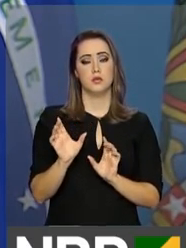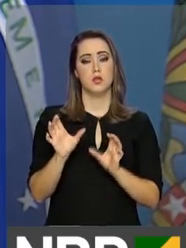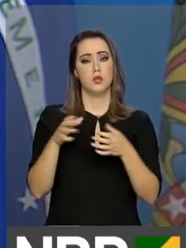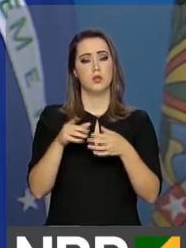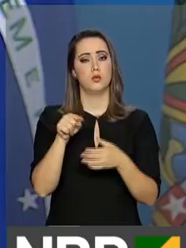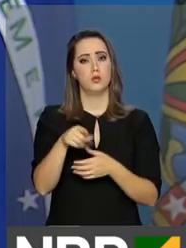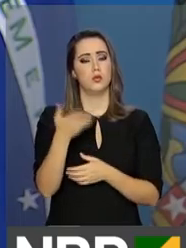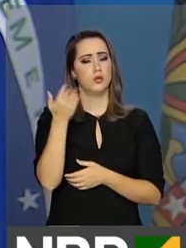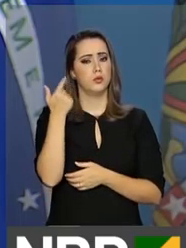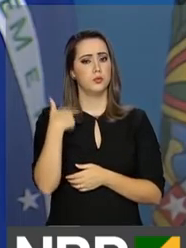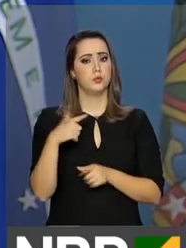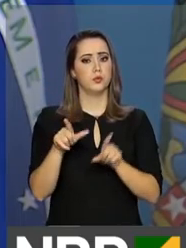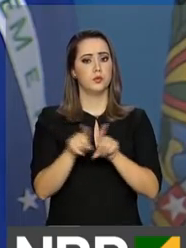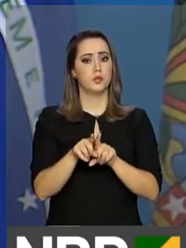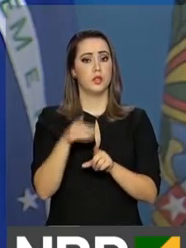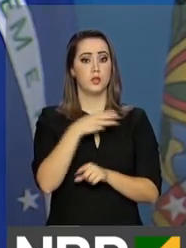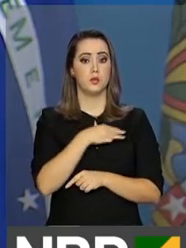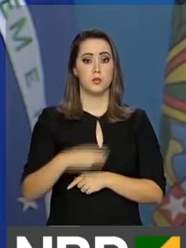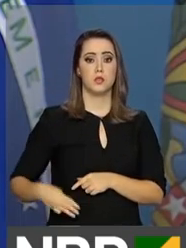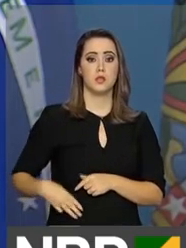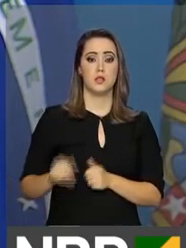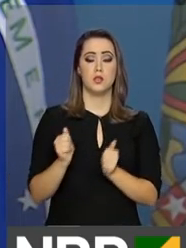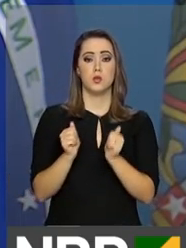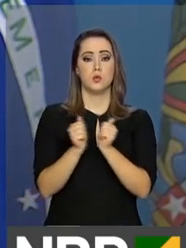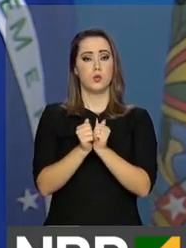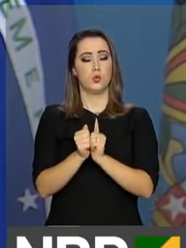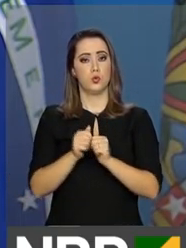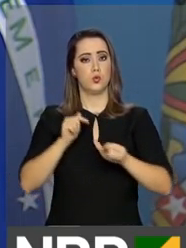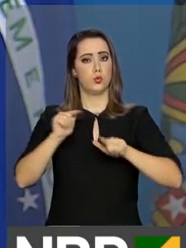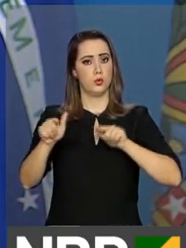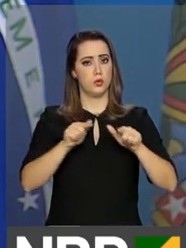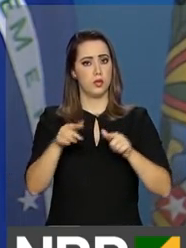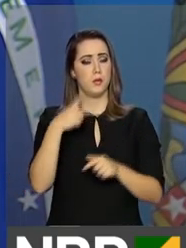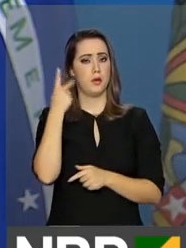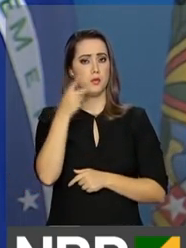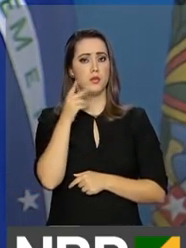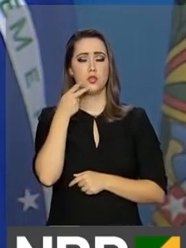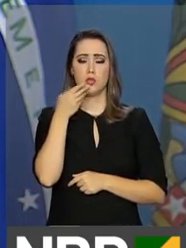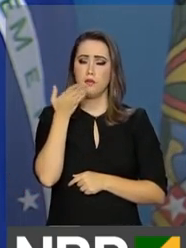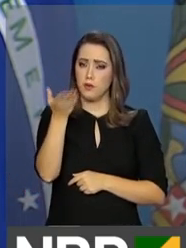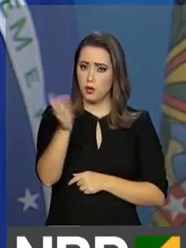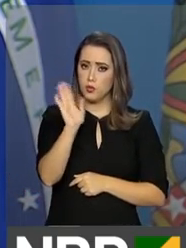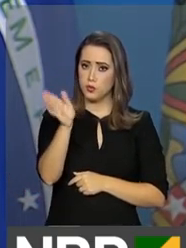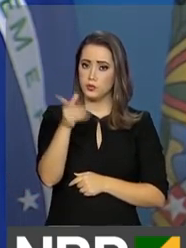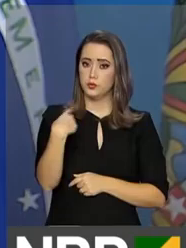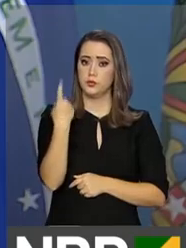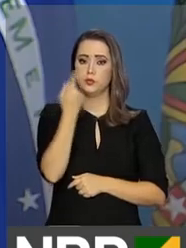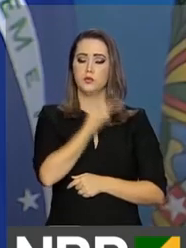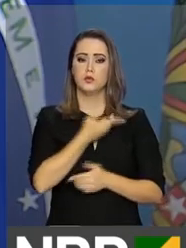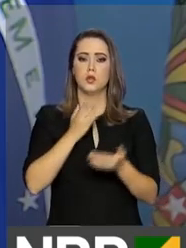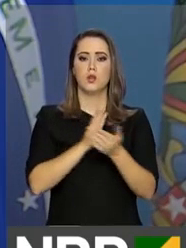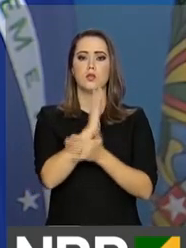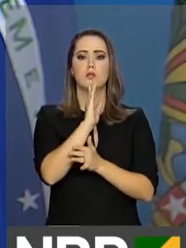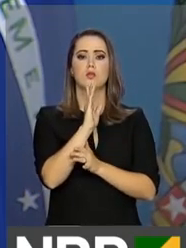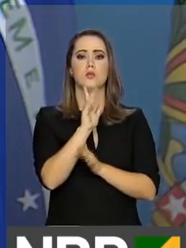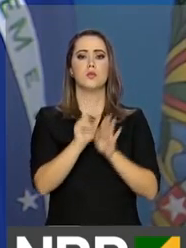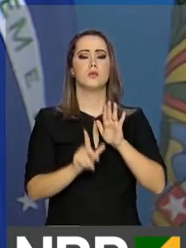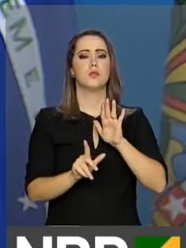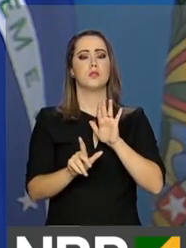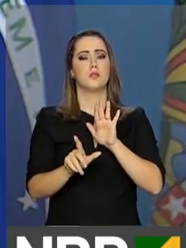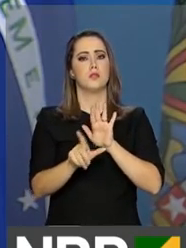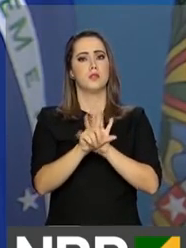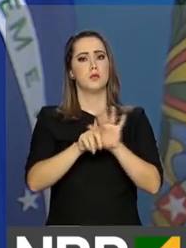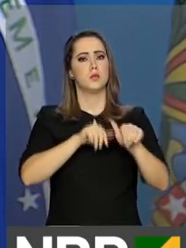que no período em que o Embaçaí esteve à frente da articulação política, como ele mesmo registrou, nós aprovamos matérias da